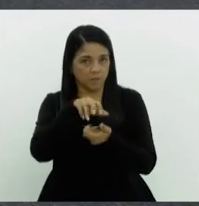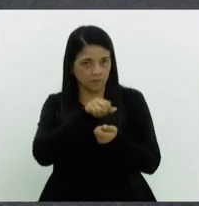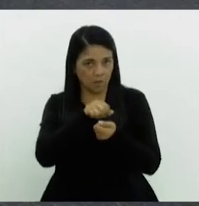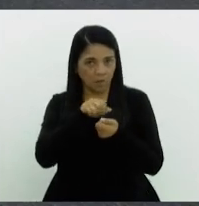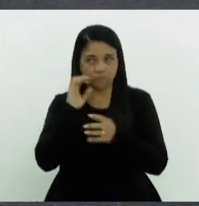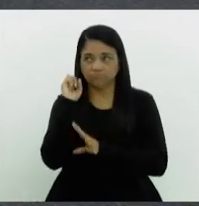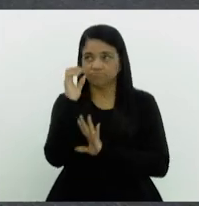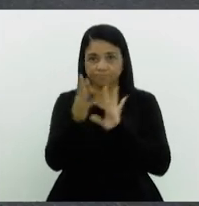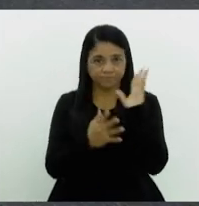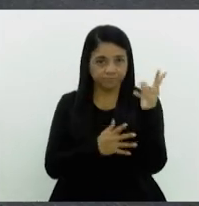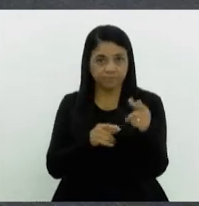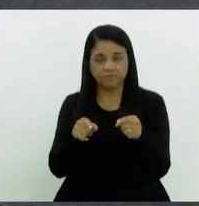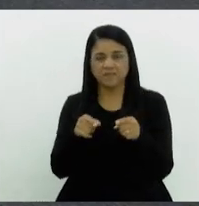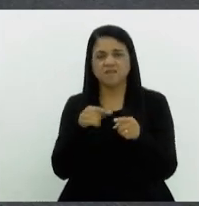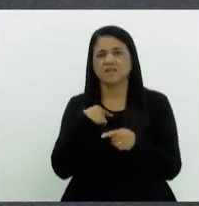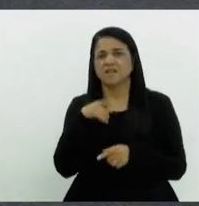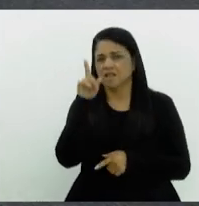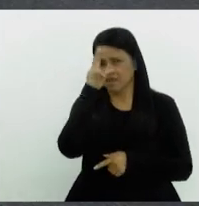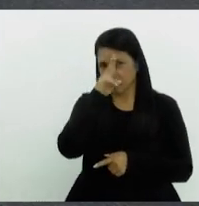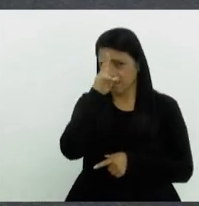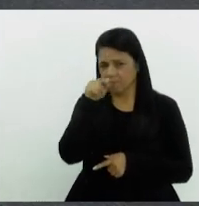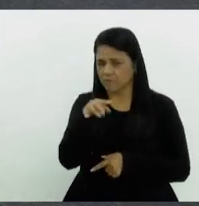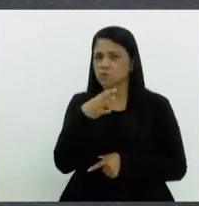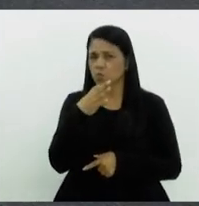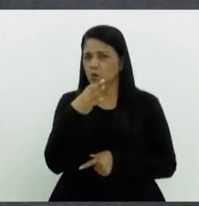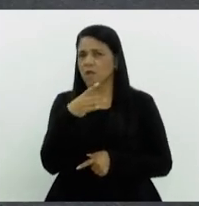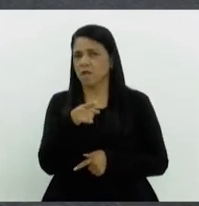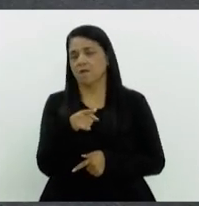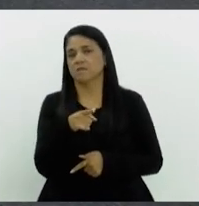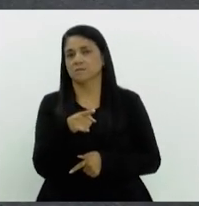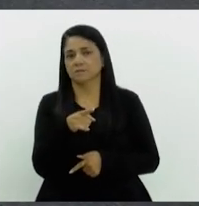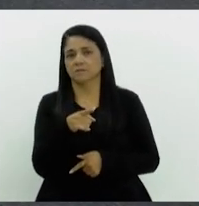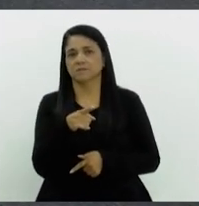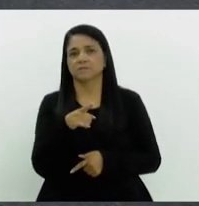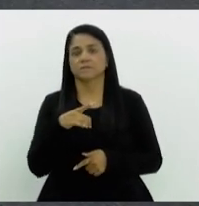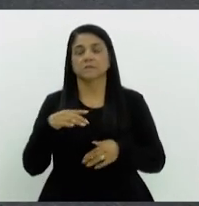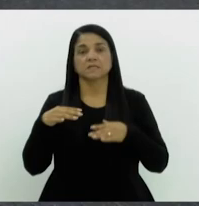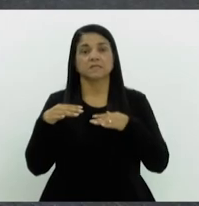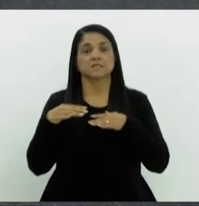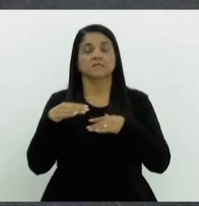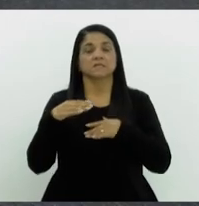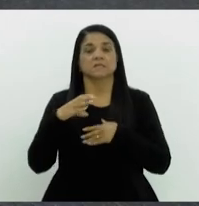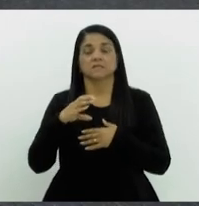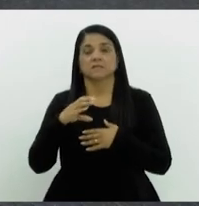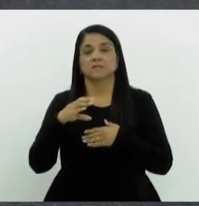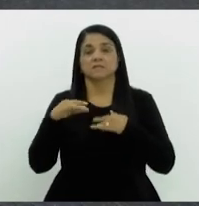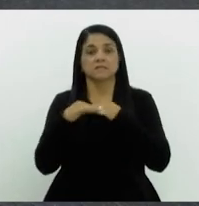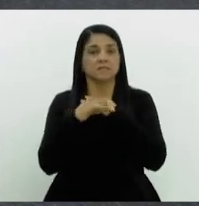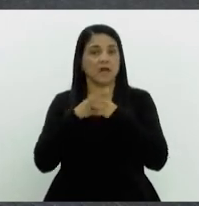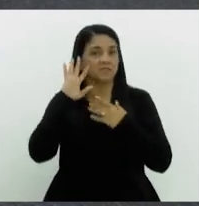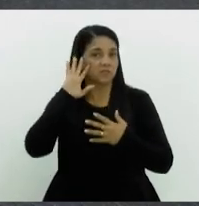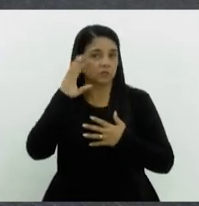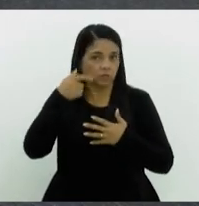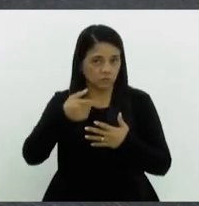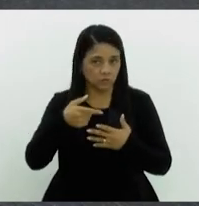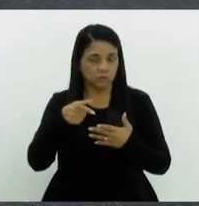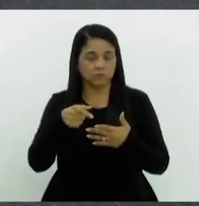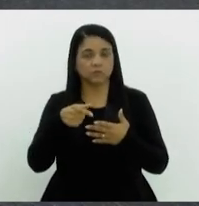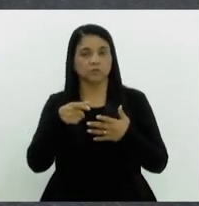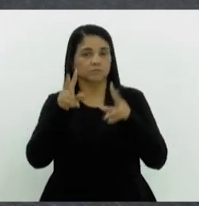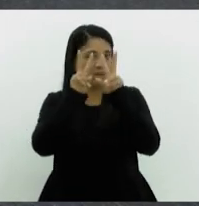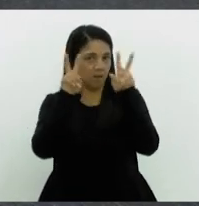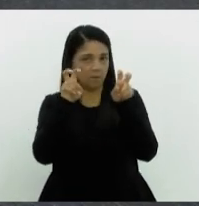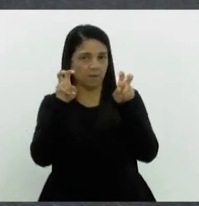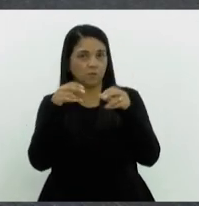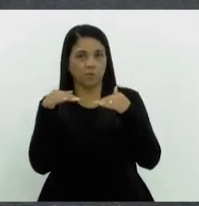Aquele programa, Tia Gil, Vossa Excelência conhece com certeza, Cidades e Soluções. Algumas leis